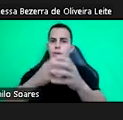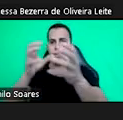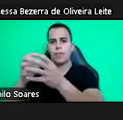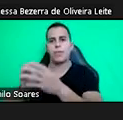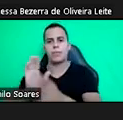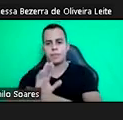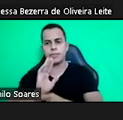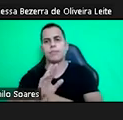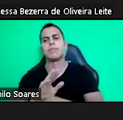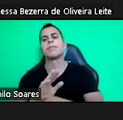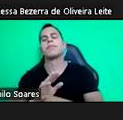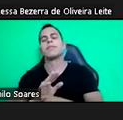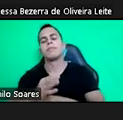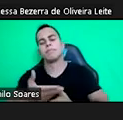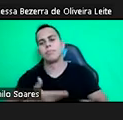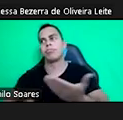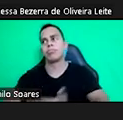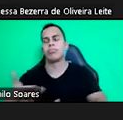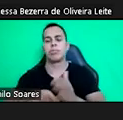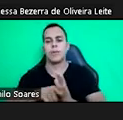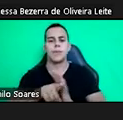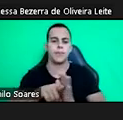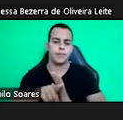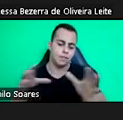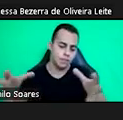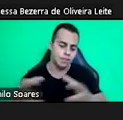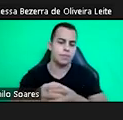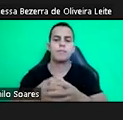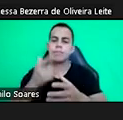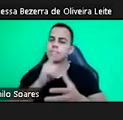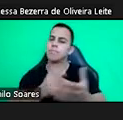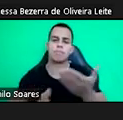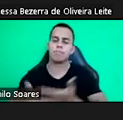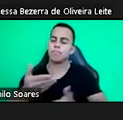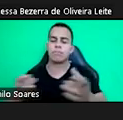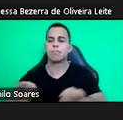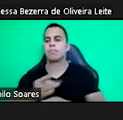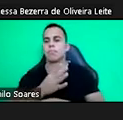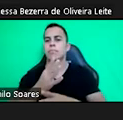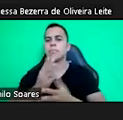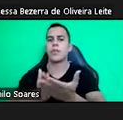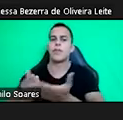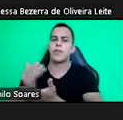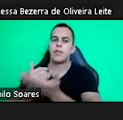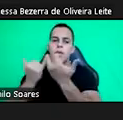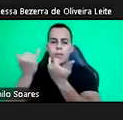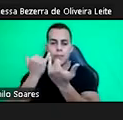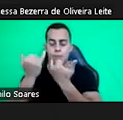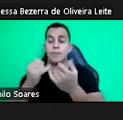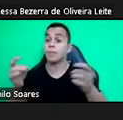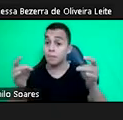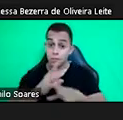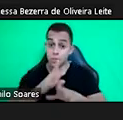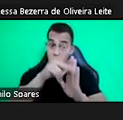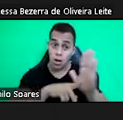esse grande grupo, trabalha em análises conjuntas, integrando todos esses dados. E a partir desses projetos, a